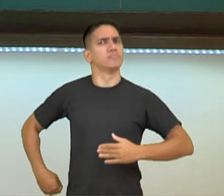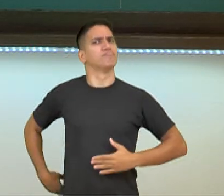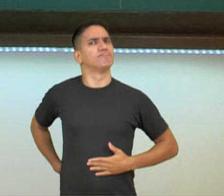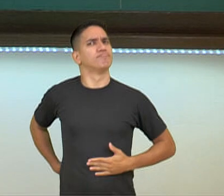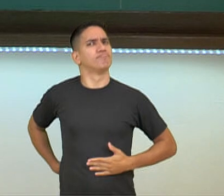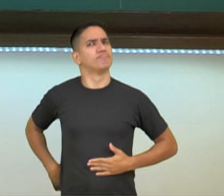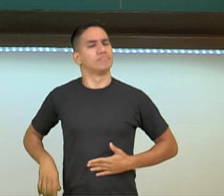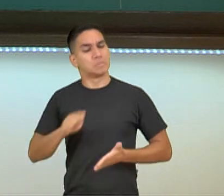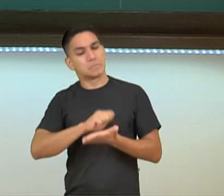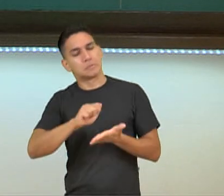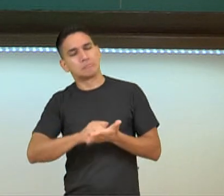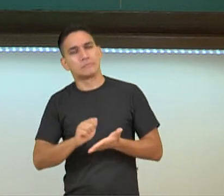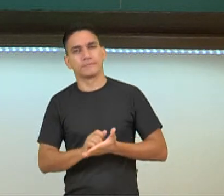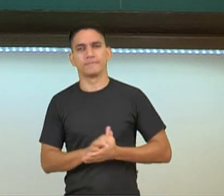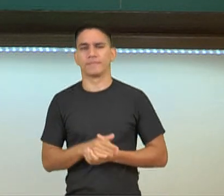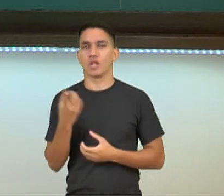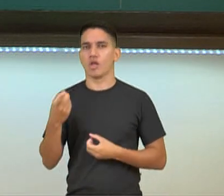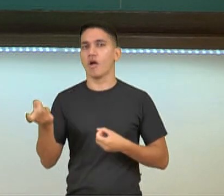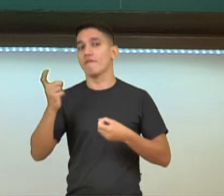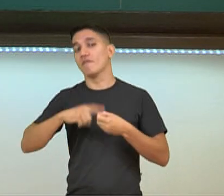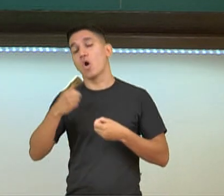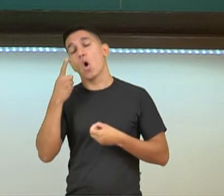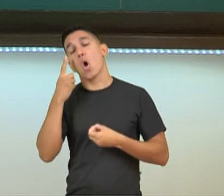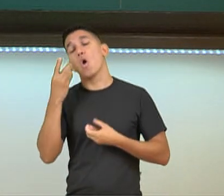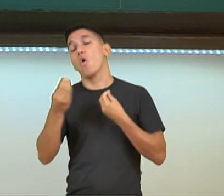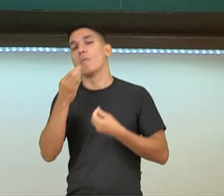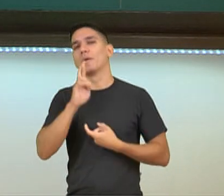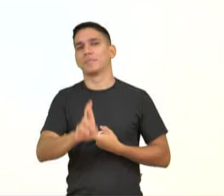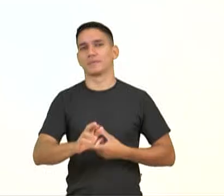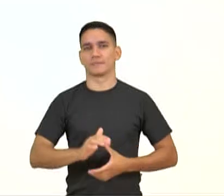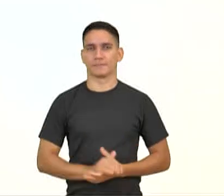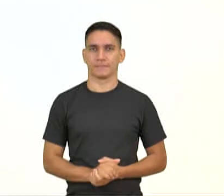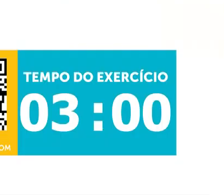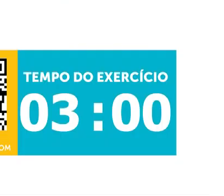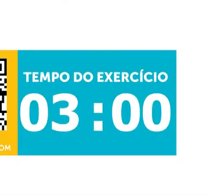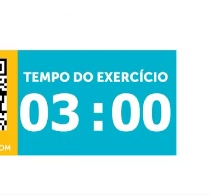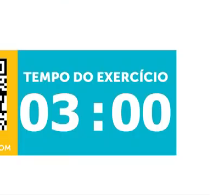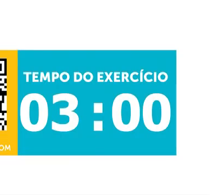retratado. Daqui a alguns minutos a gente vai ver qual é a resposta de vocês.